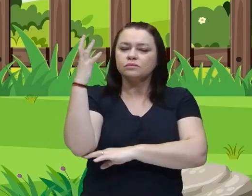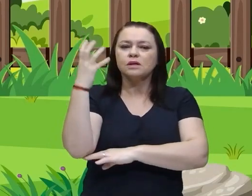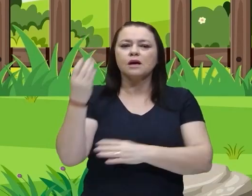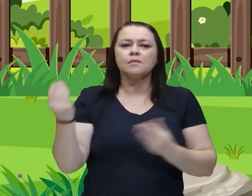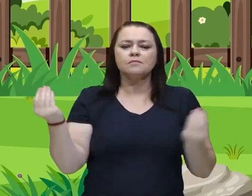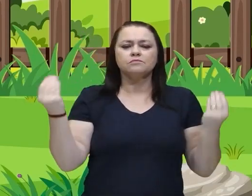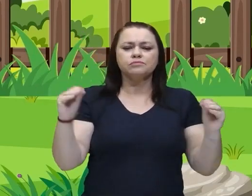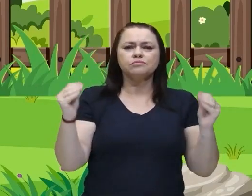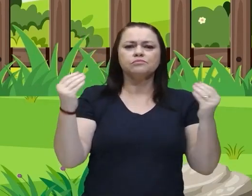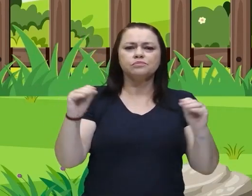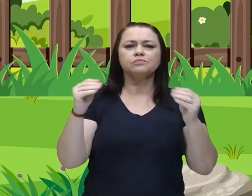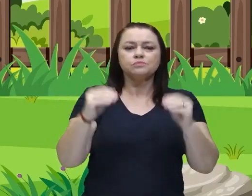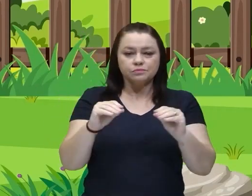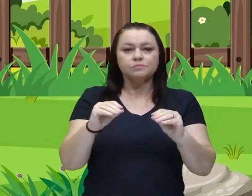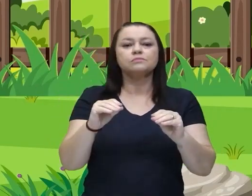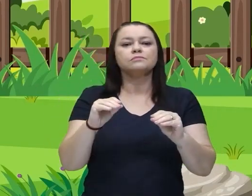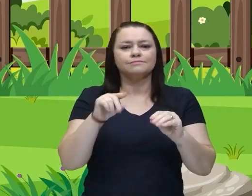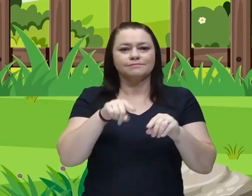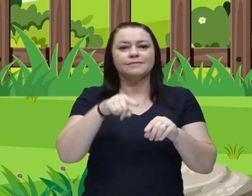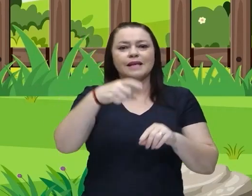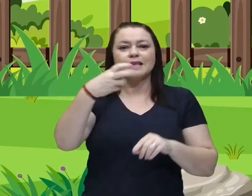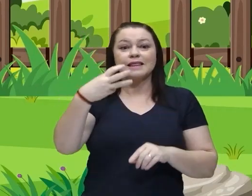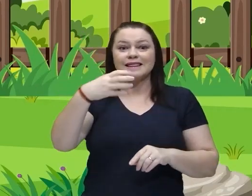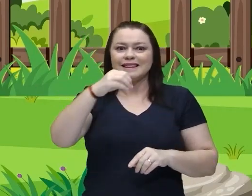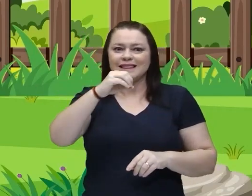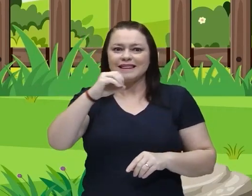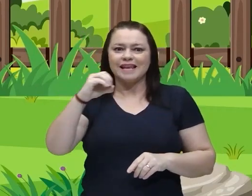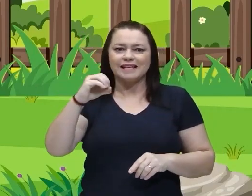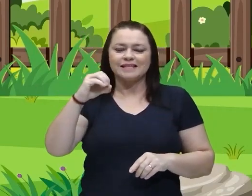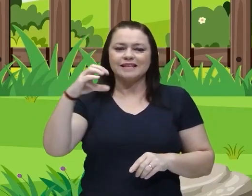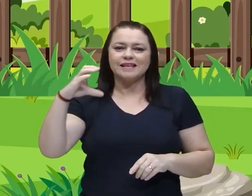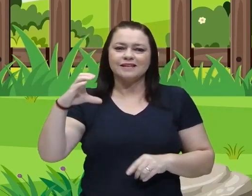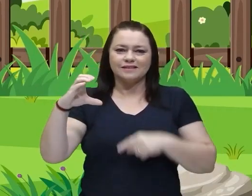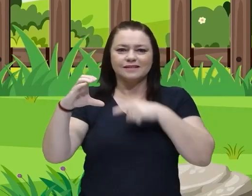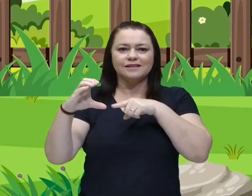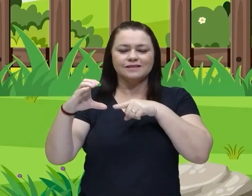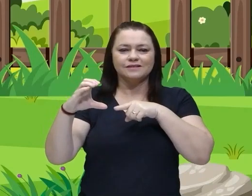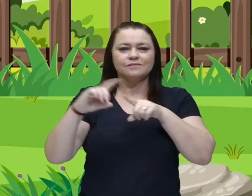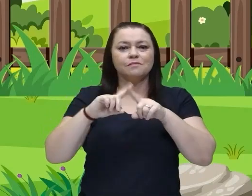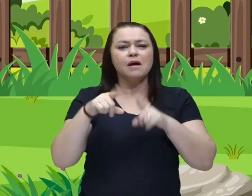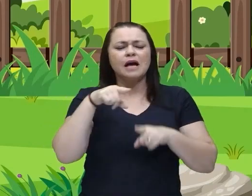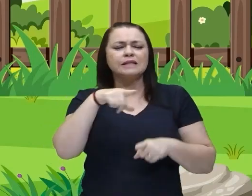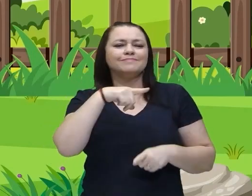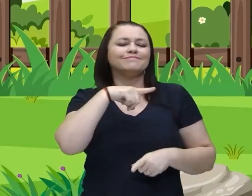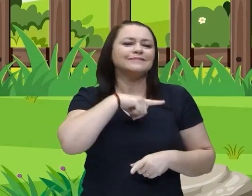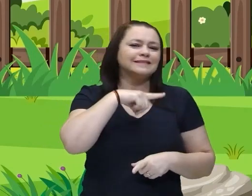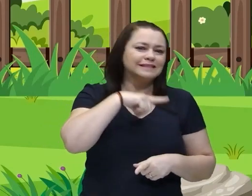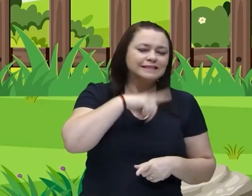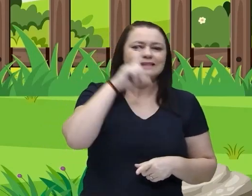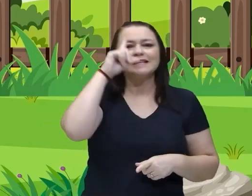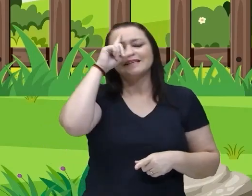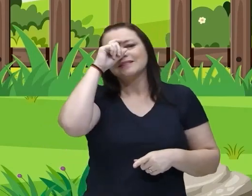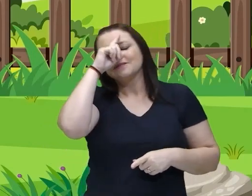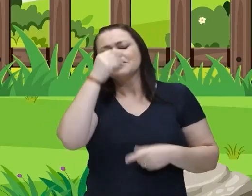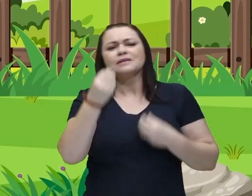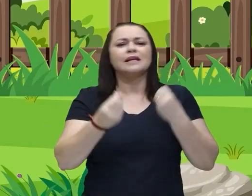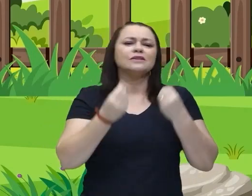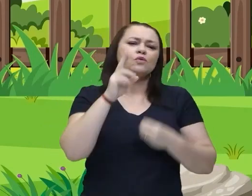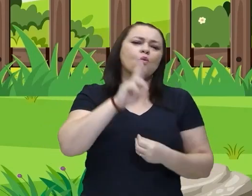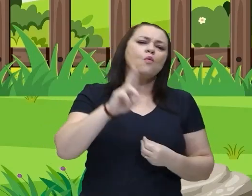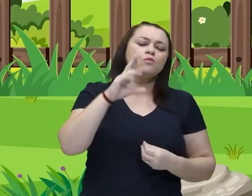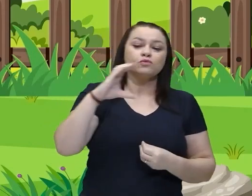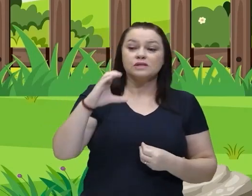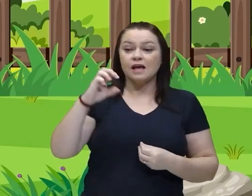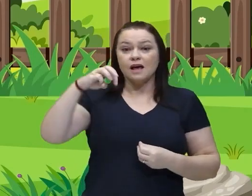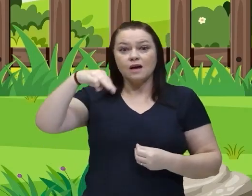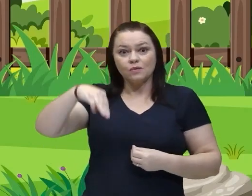e construiu uma cerca com 300 centímetros. Só que o Zeca ele tem um pouquinho de dificuldade em trabalhar com centímetros. Então